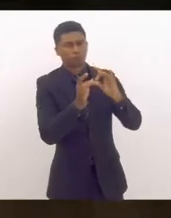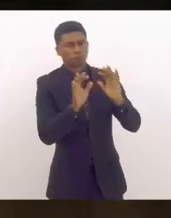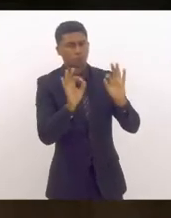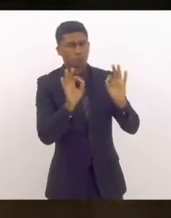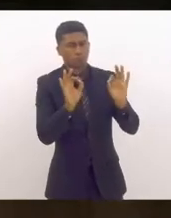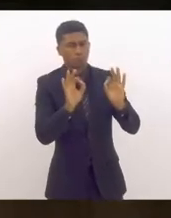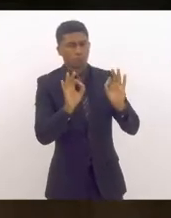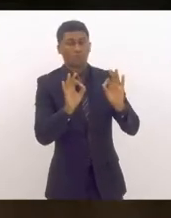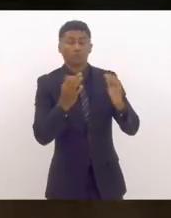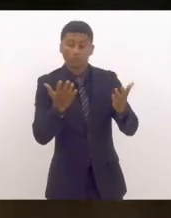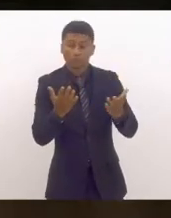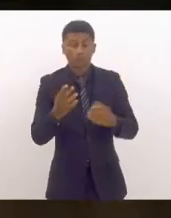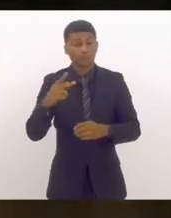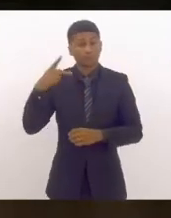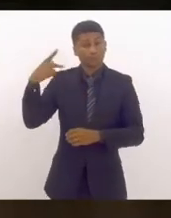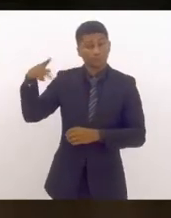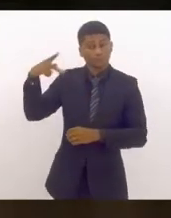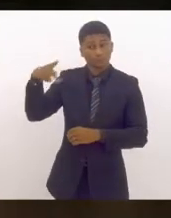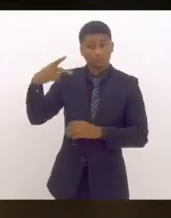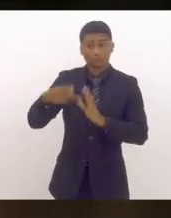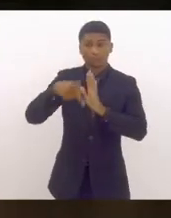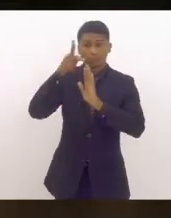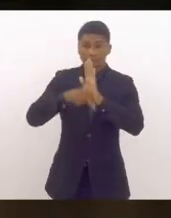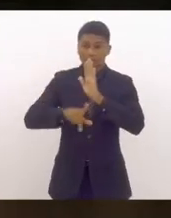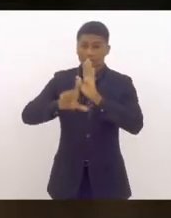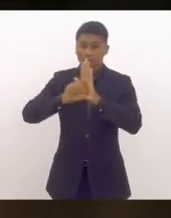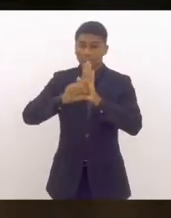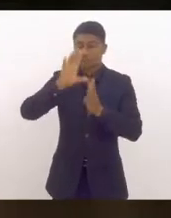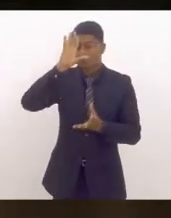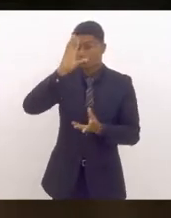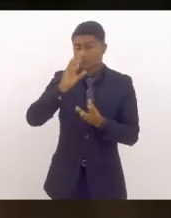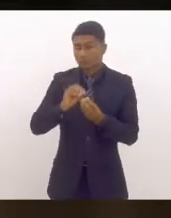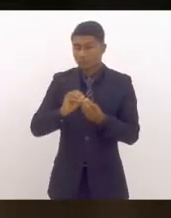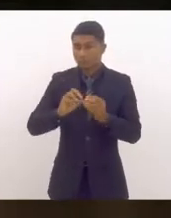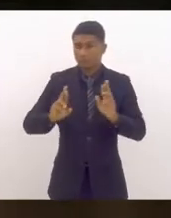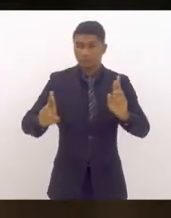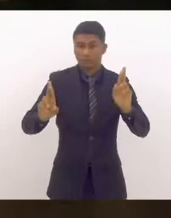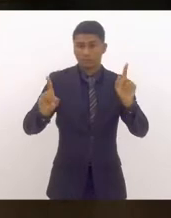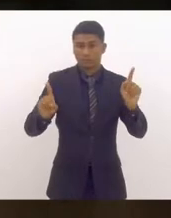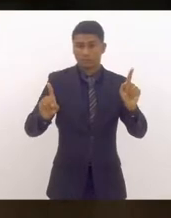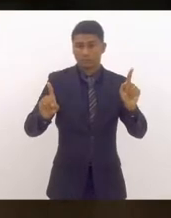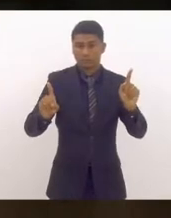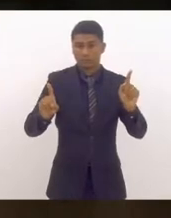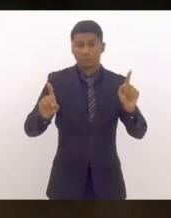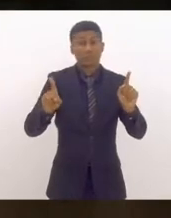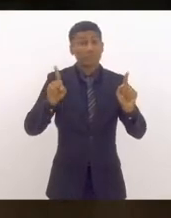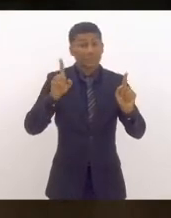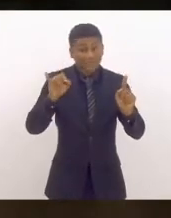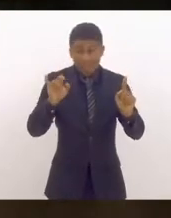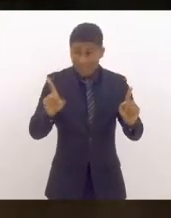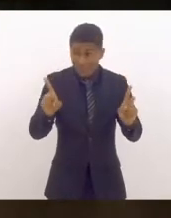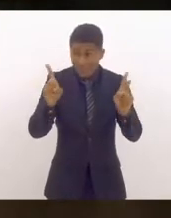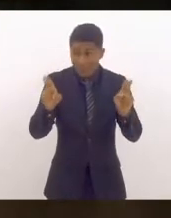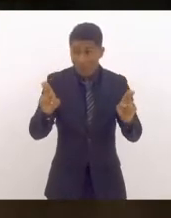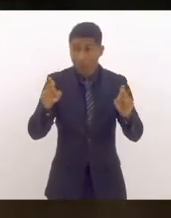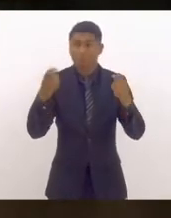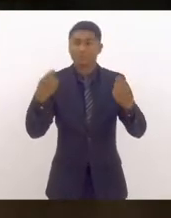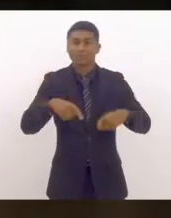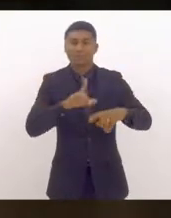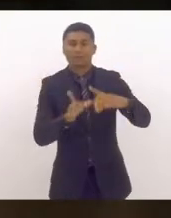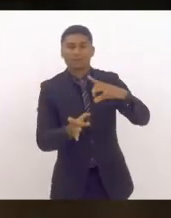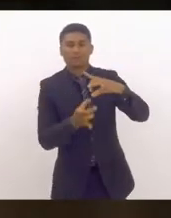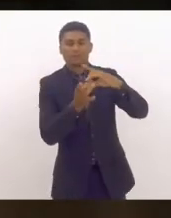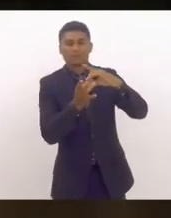dele... Este projeto é diferente do dele, concorda? Senão teria que anexar. Por aí. E se